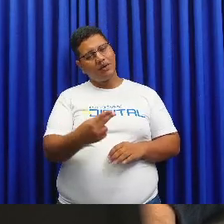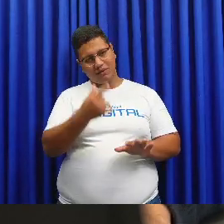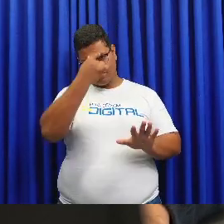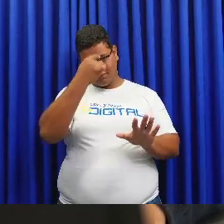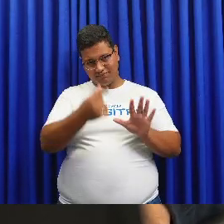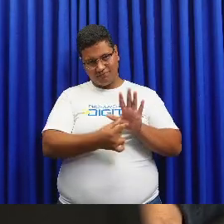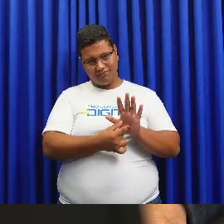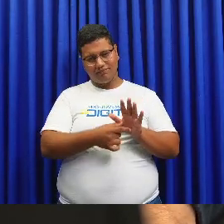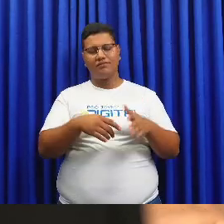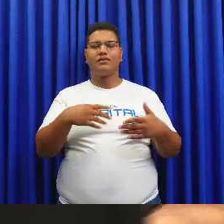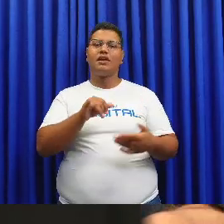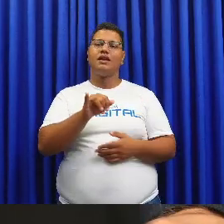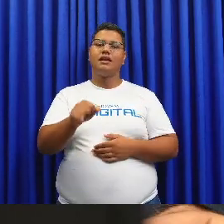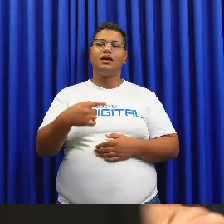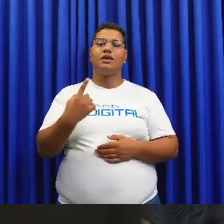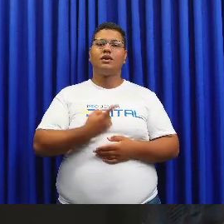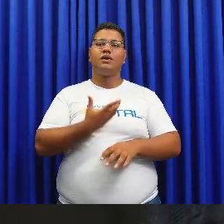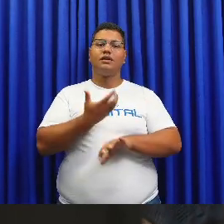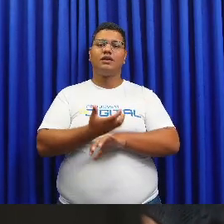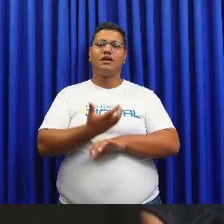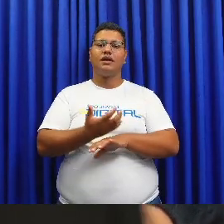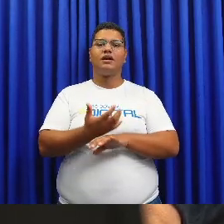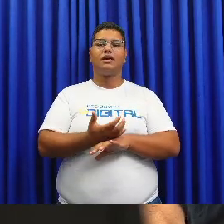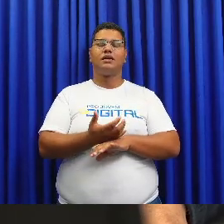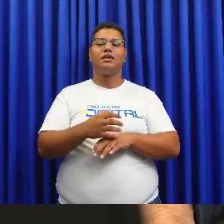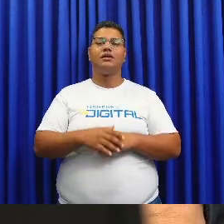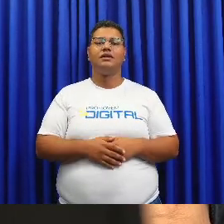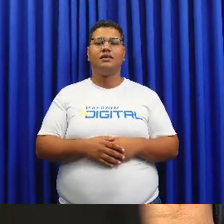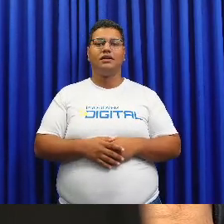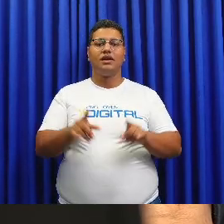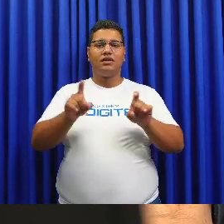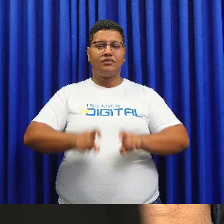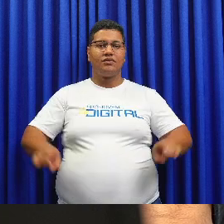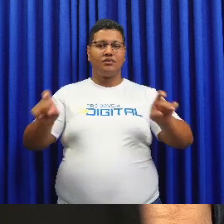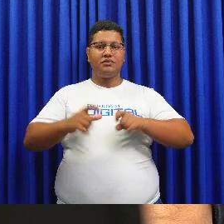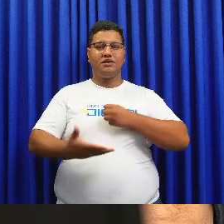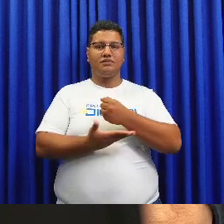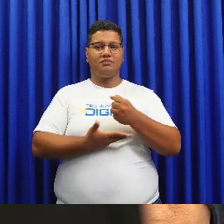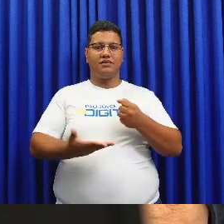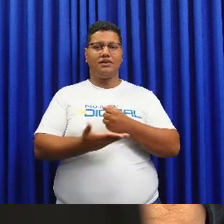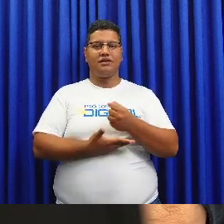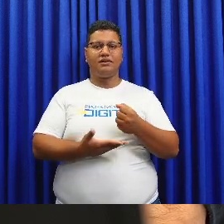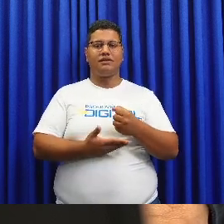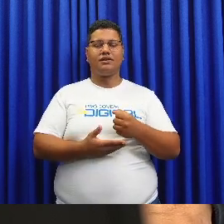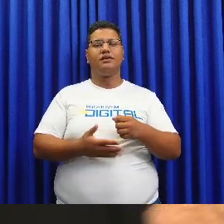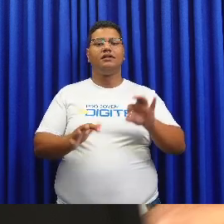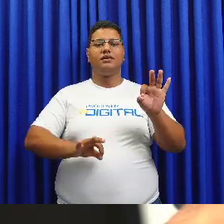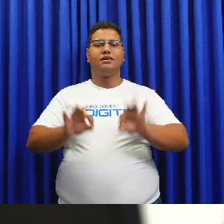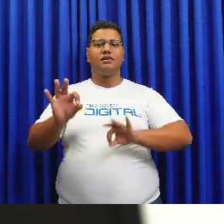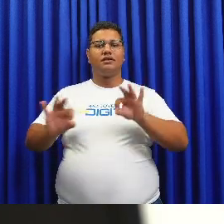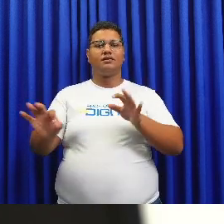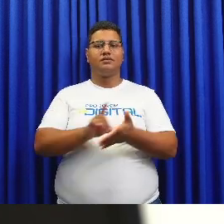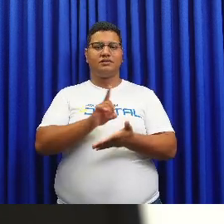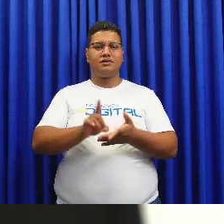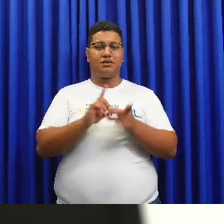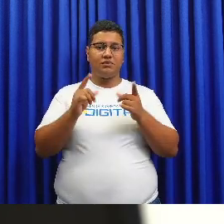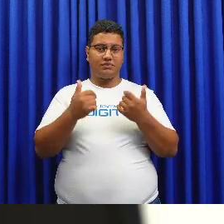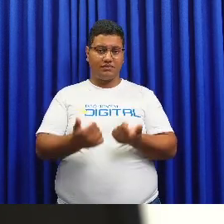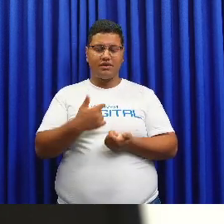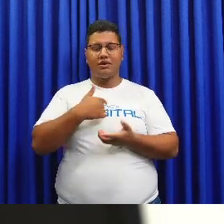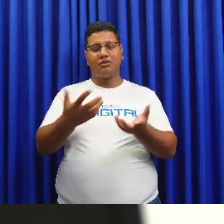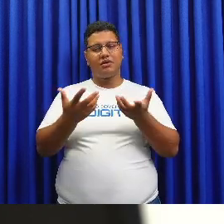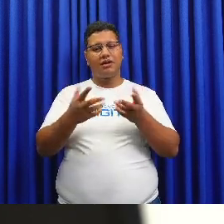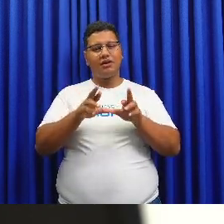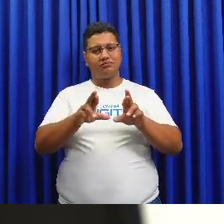né? Estamos aí no módulo Informática Básica e Organização Digital, ok? Quero